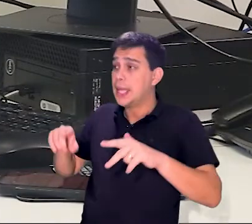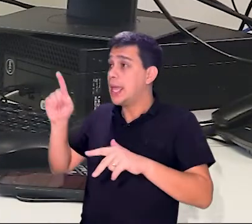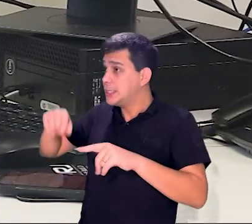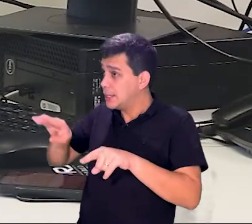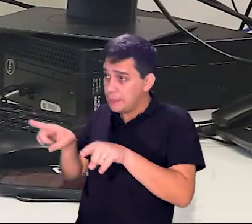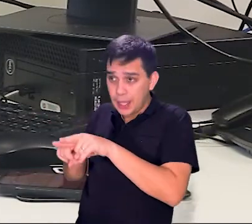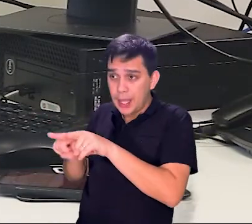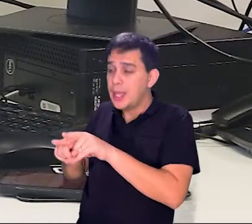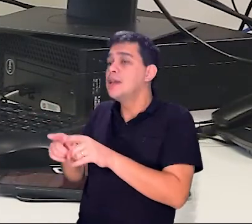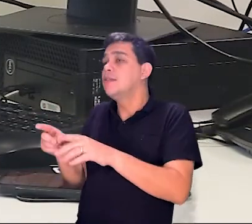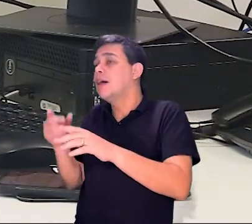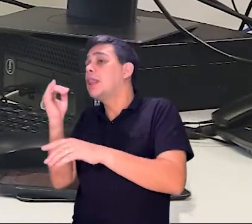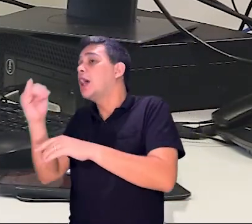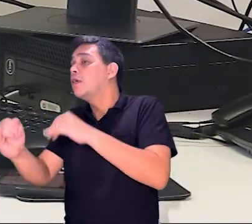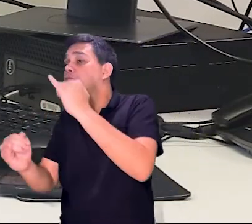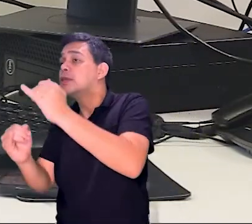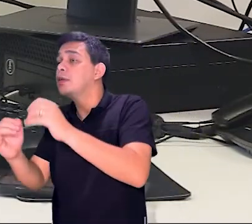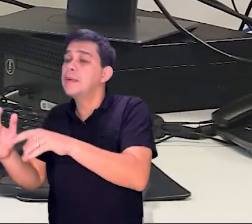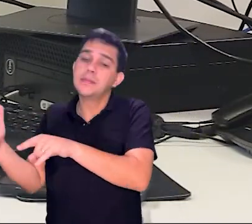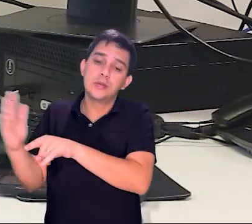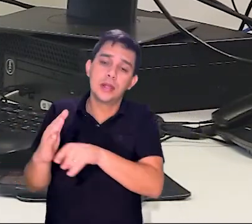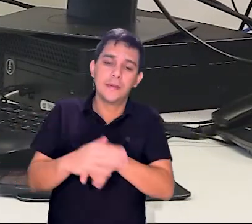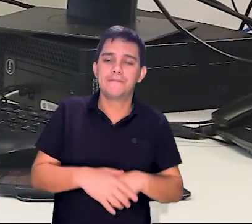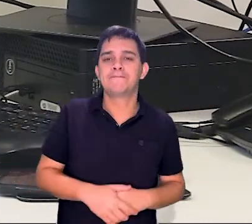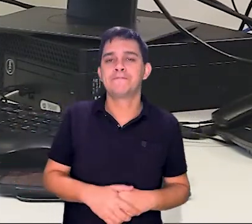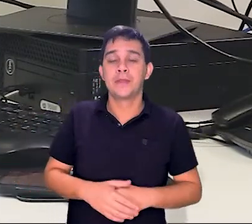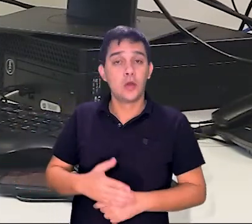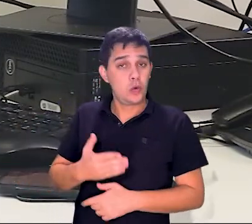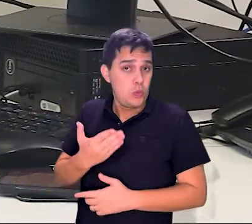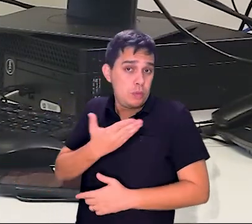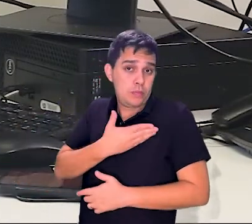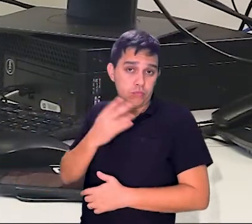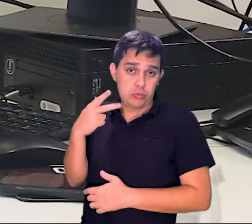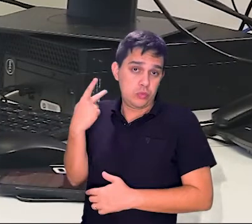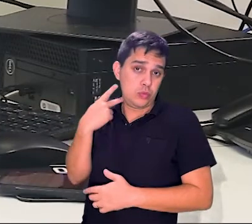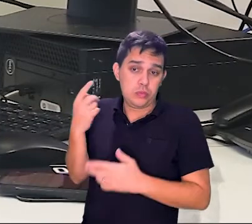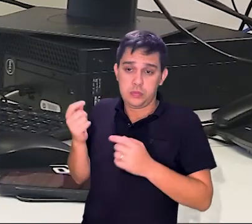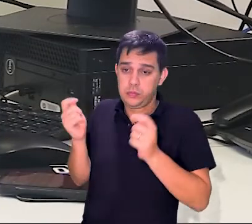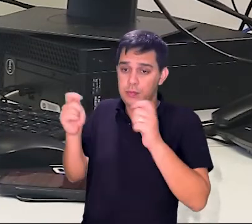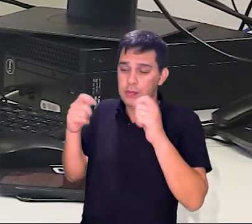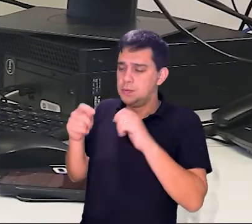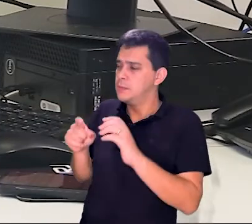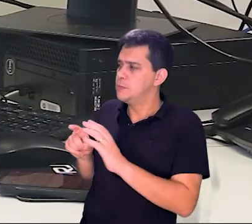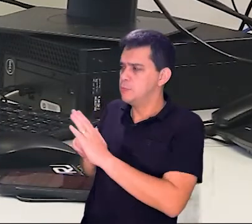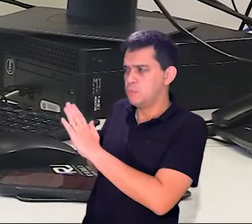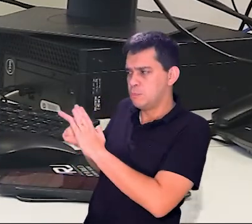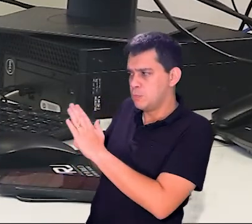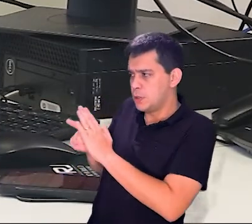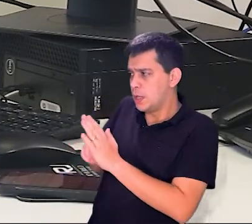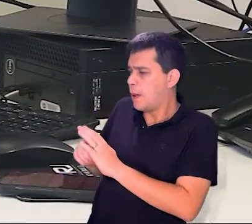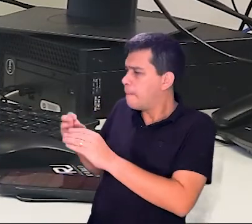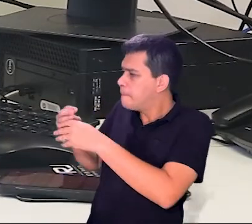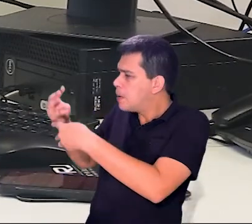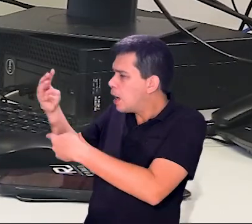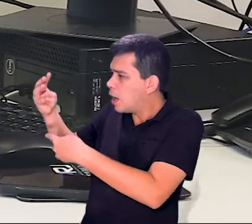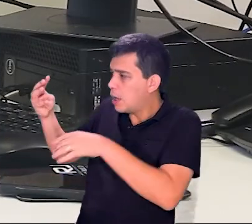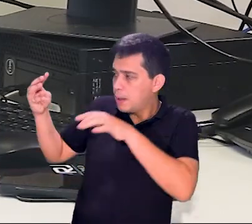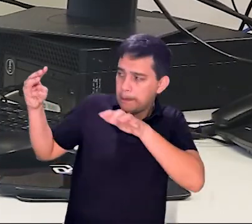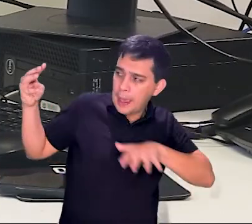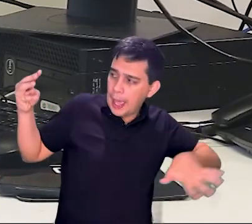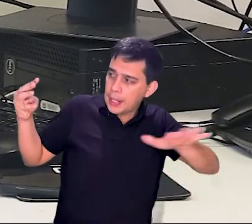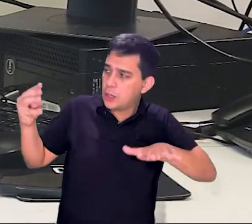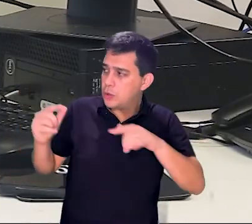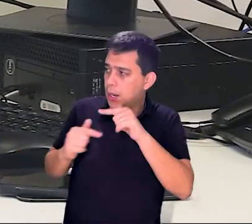e Terapeutas Ocupacionais. Então, o colega pode verificar se dentro das instituições da sua área de